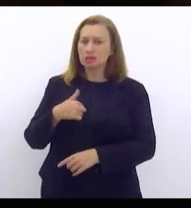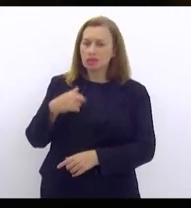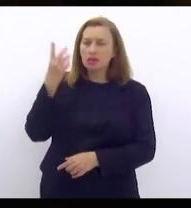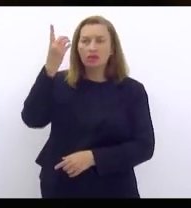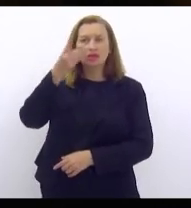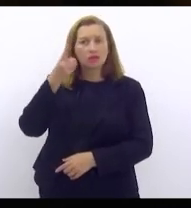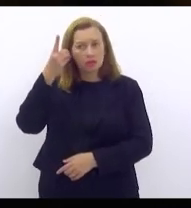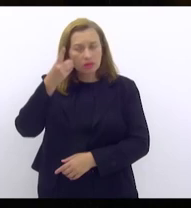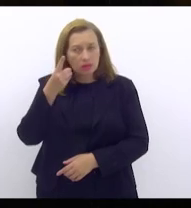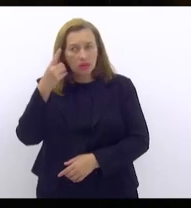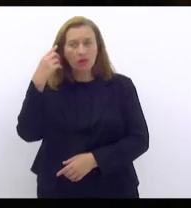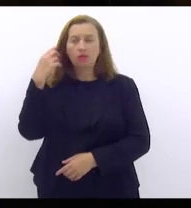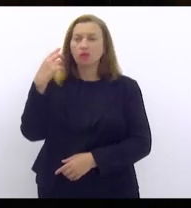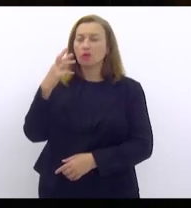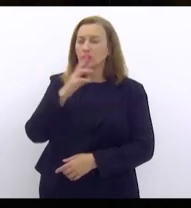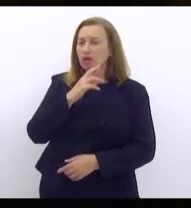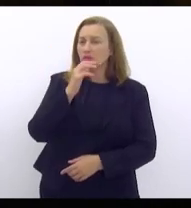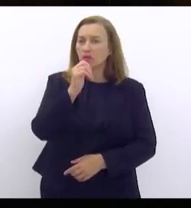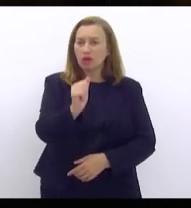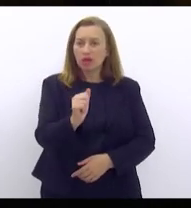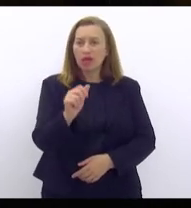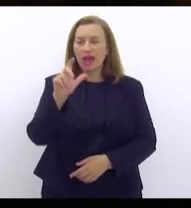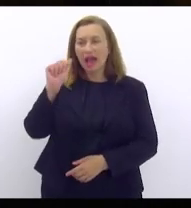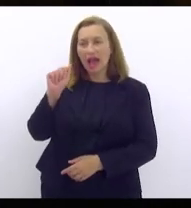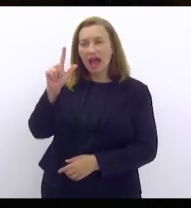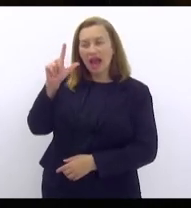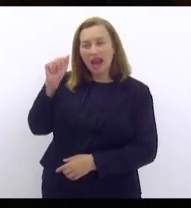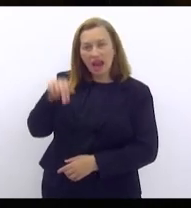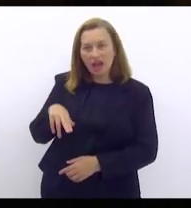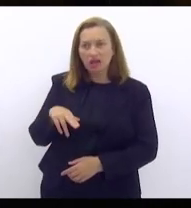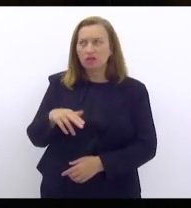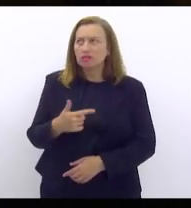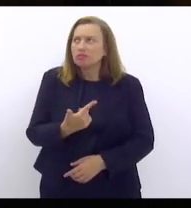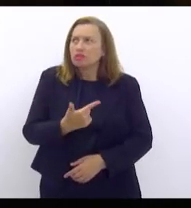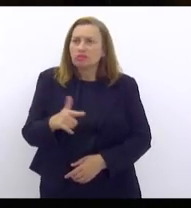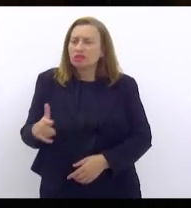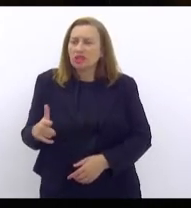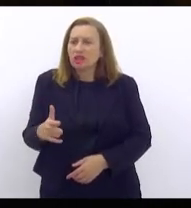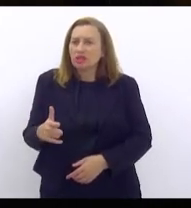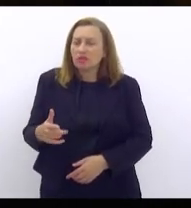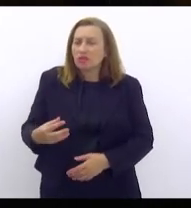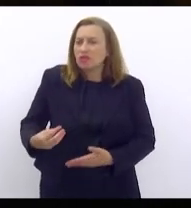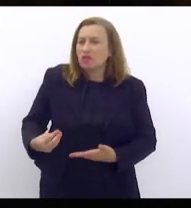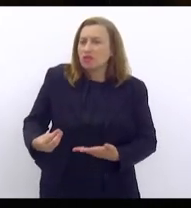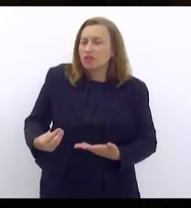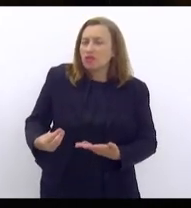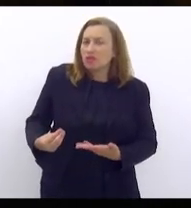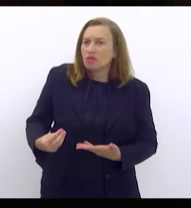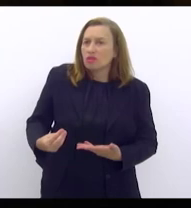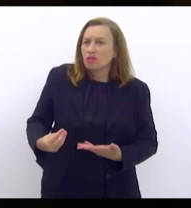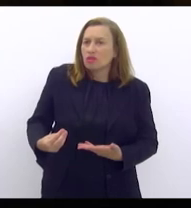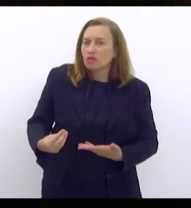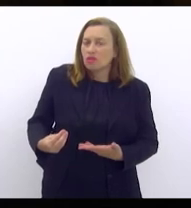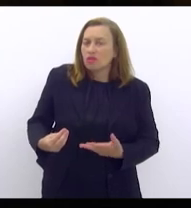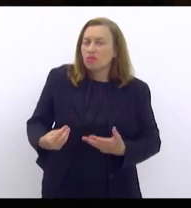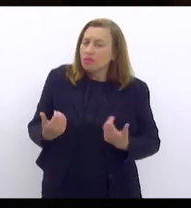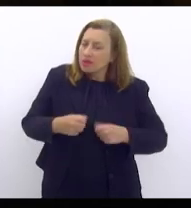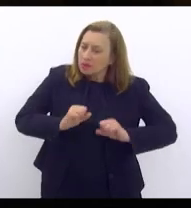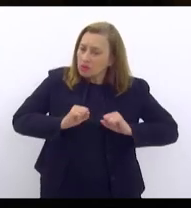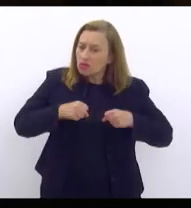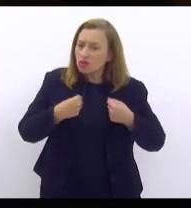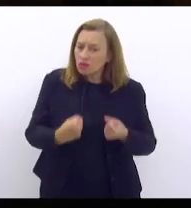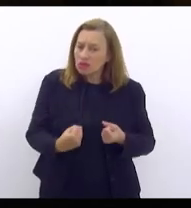Rodrigo Amorim, o deputado Alan Lopes, nós não temos mais vida própria trabalhando em prol da população do Estado do Rio de Janeiro.